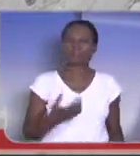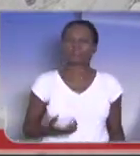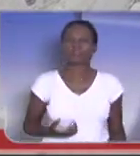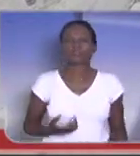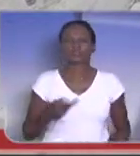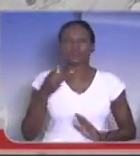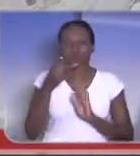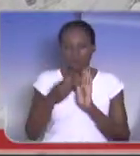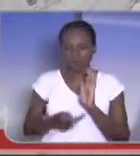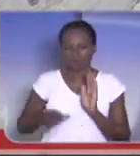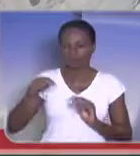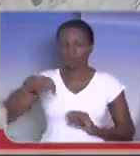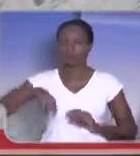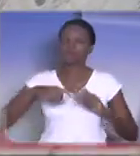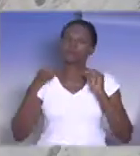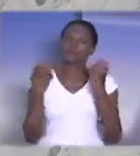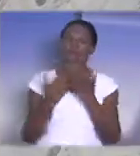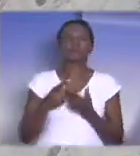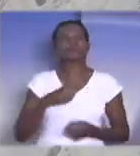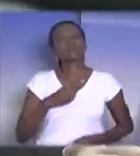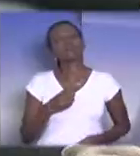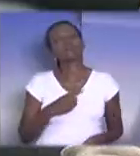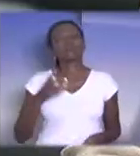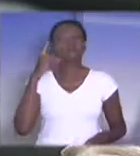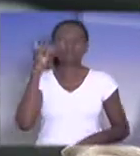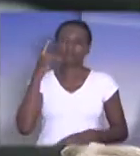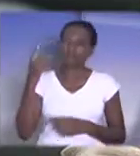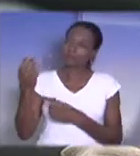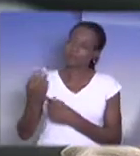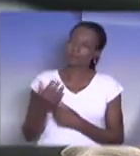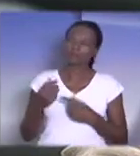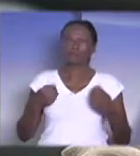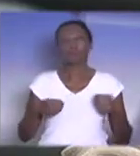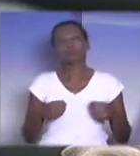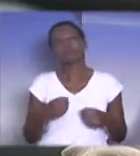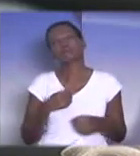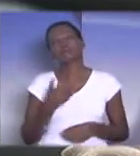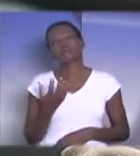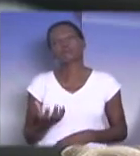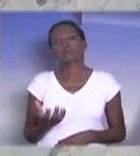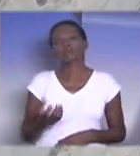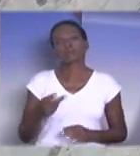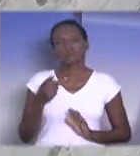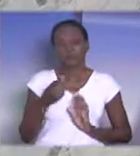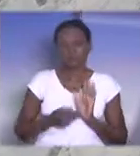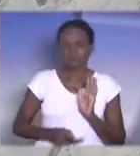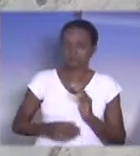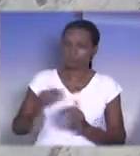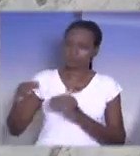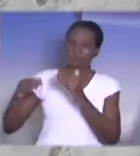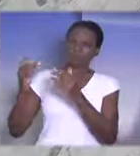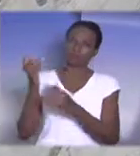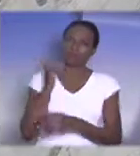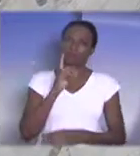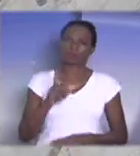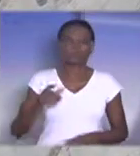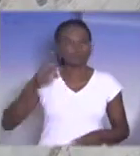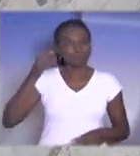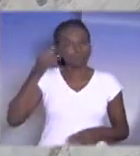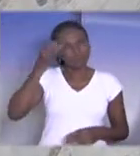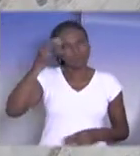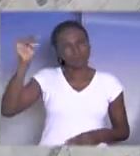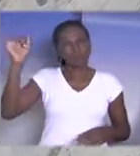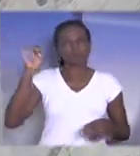projeto nessa casa, deputado, e conto com o apoio dos deputados aqui, no sentido de fazer prosperar esse projeto. Porque além de evitar esse tipo de